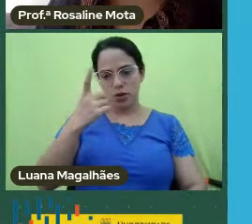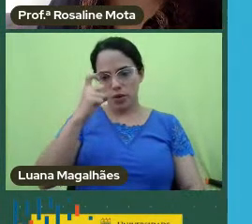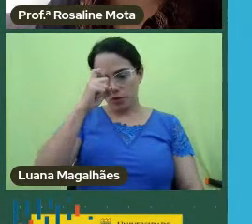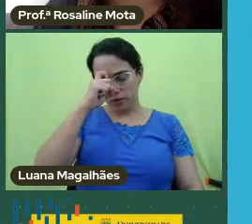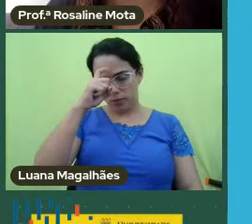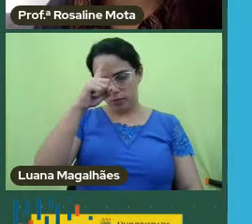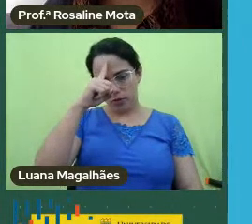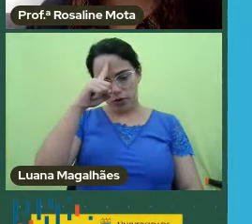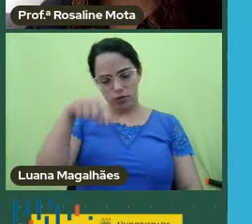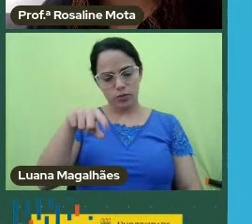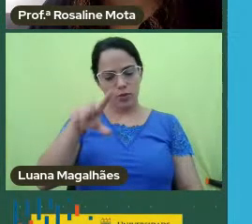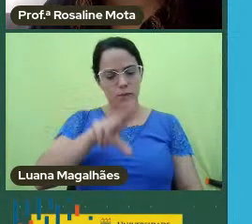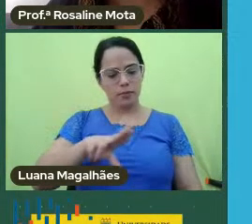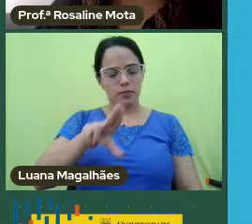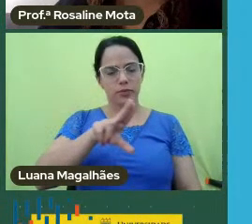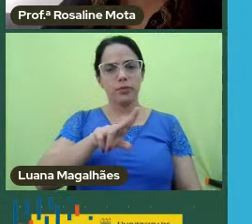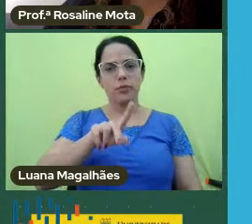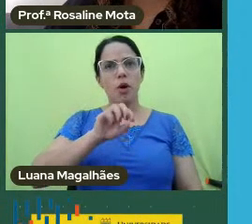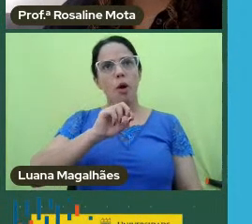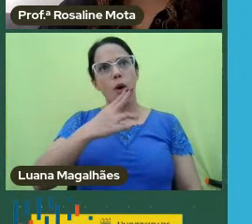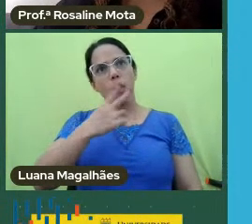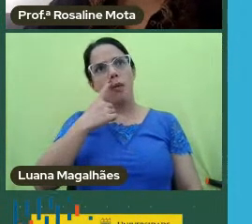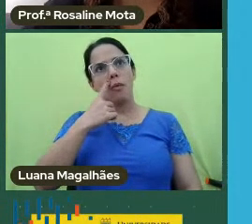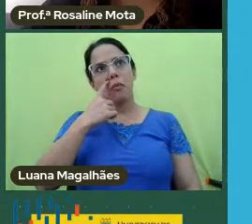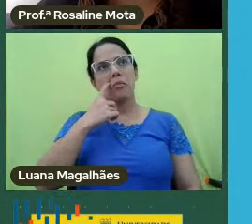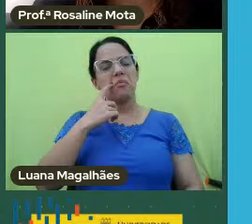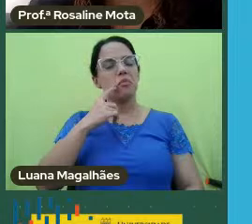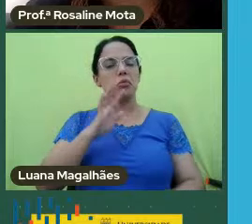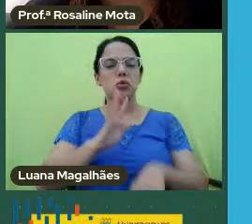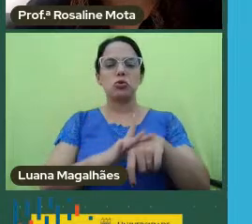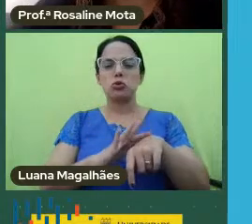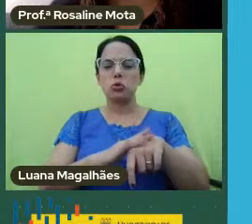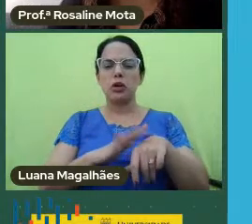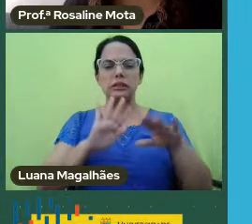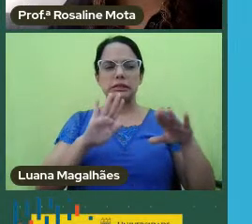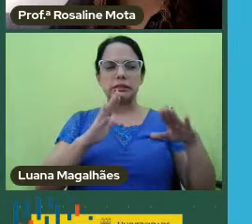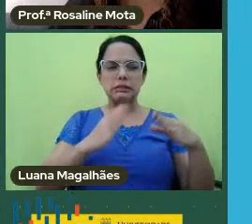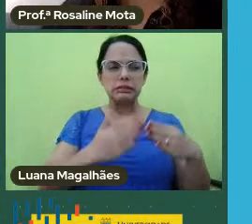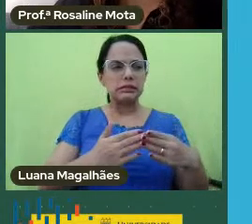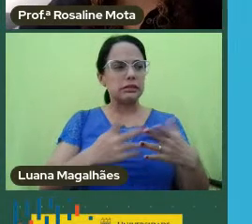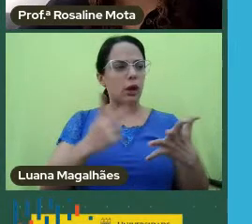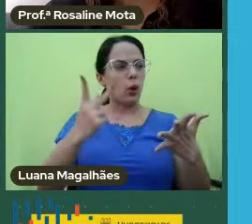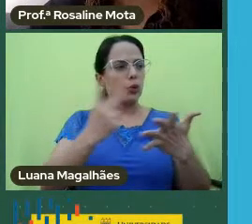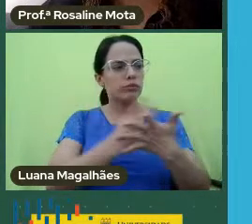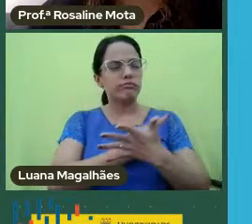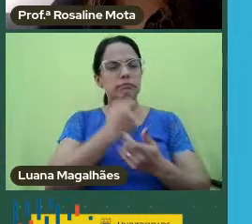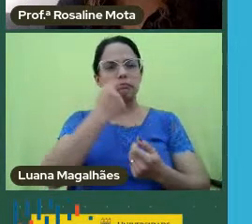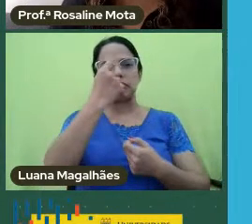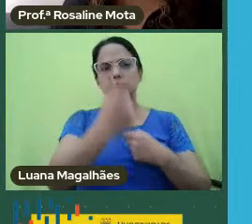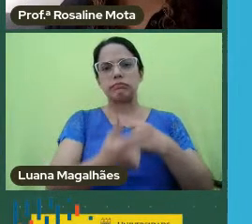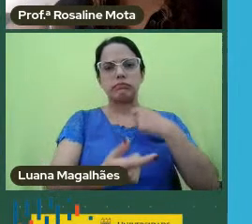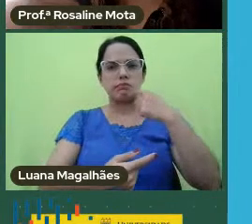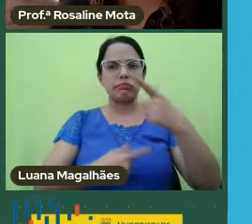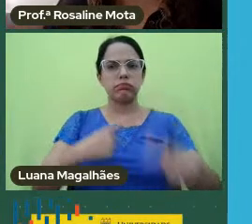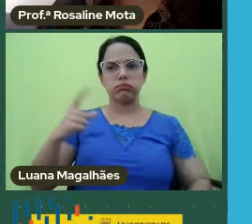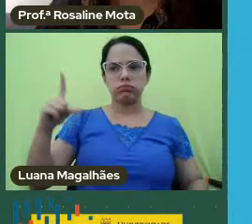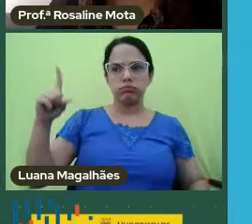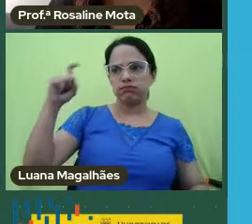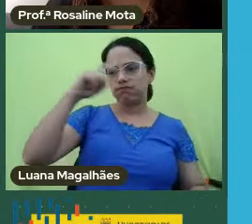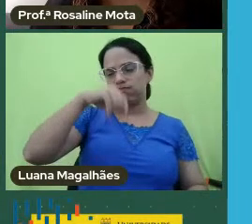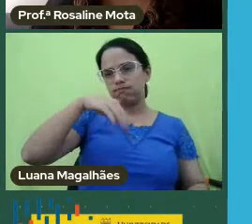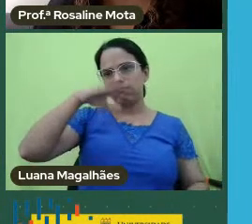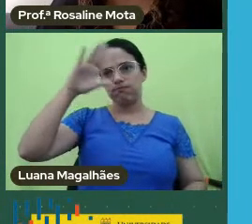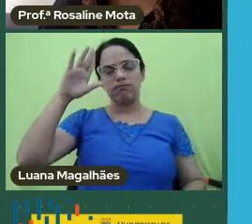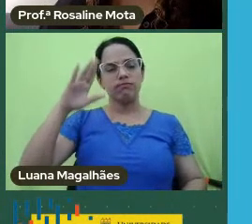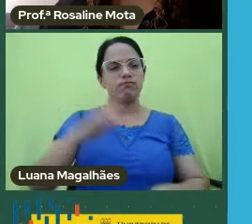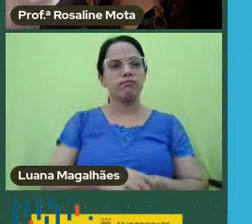porque são prontuários de doenças específicas, de casos raros, de casos complexos, enfim,